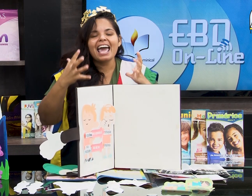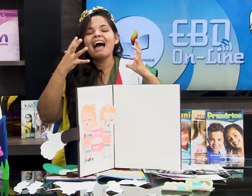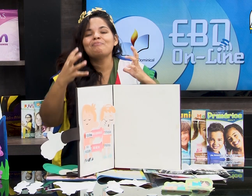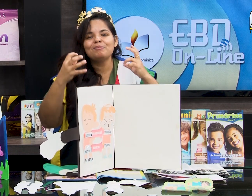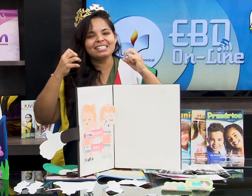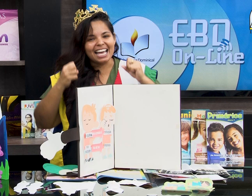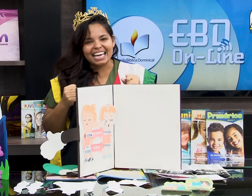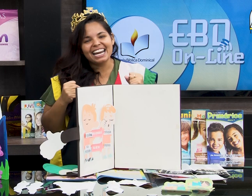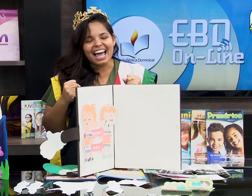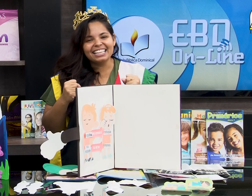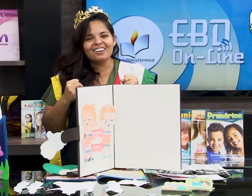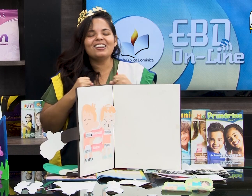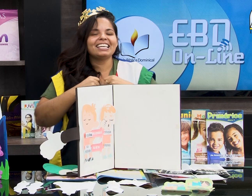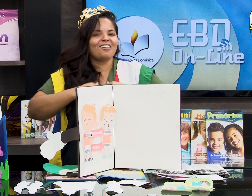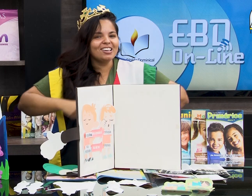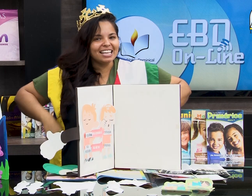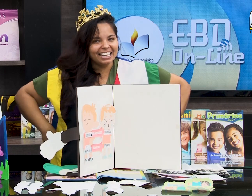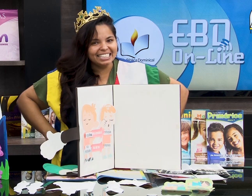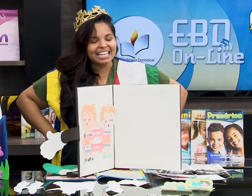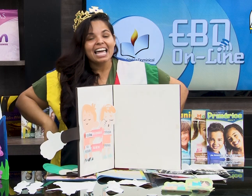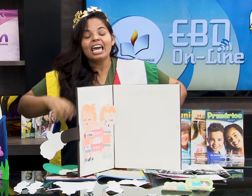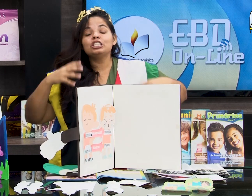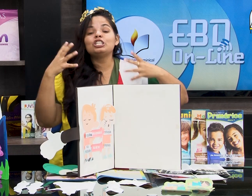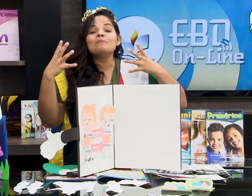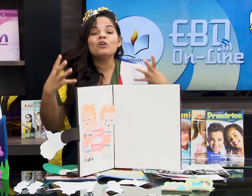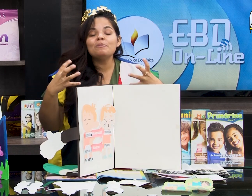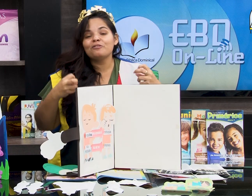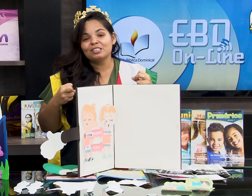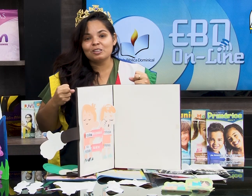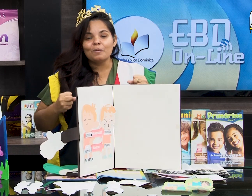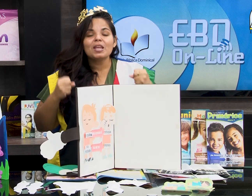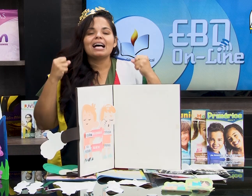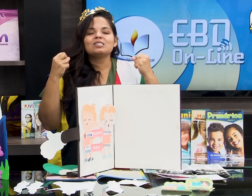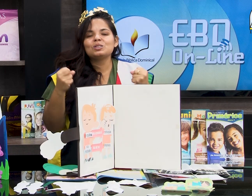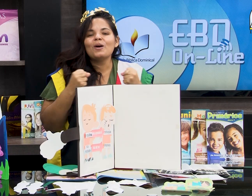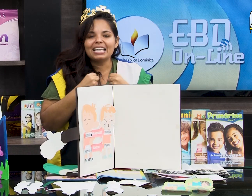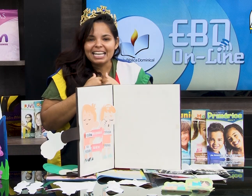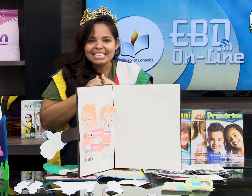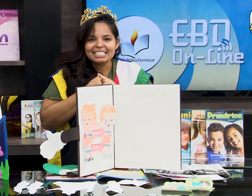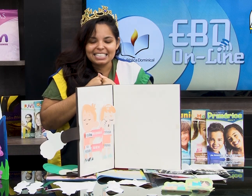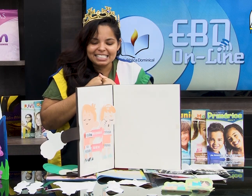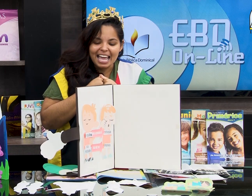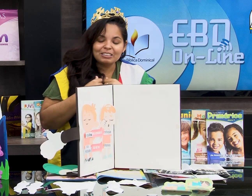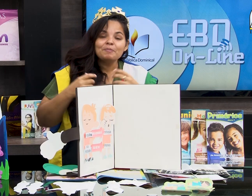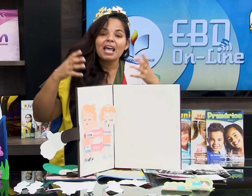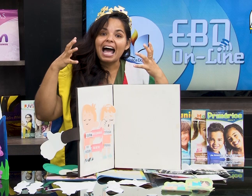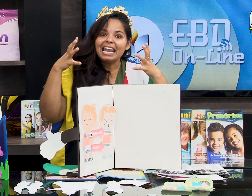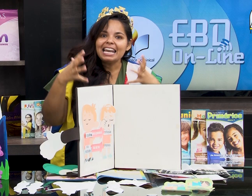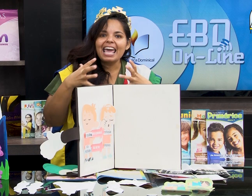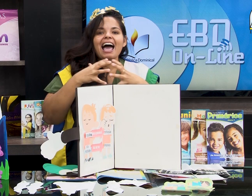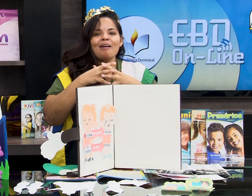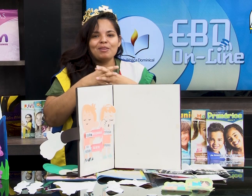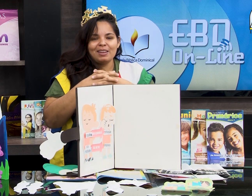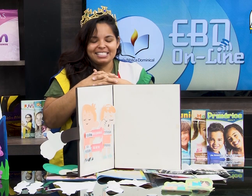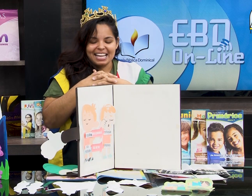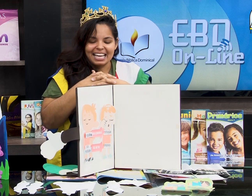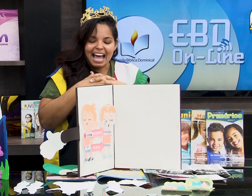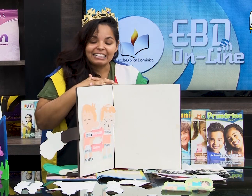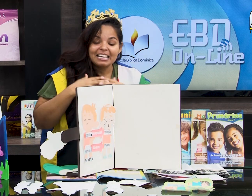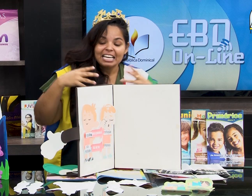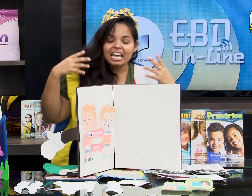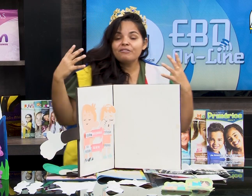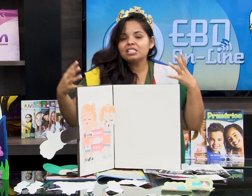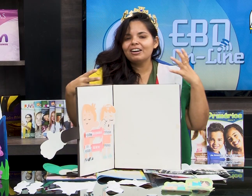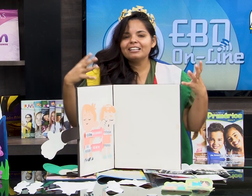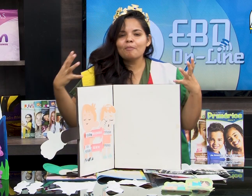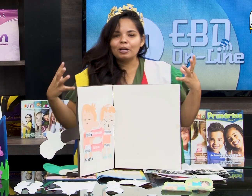poder ler a Bíblia Sagrada. Olha que coisa linda! Estimule, professor, a sua criança, tá certo? A ler a Bíblia